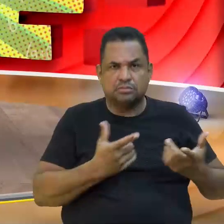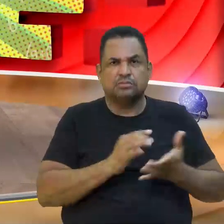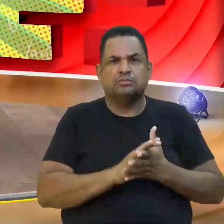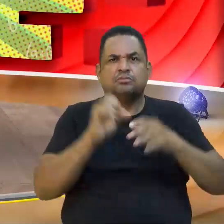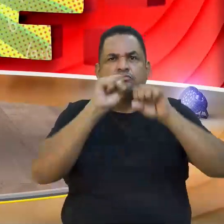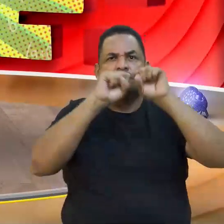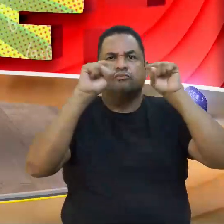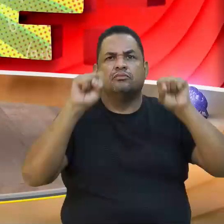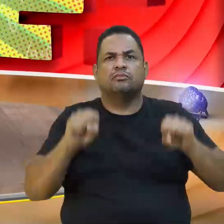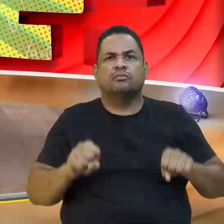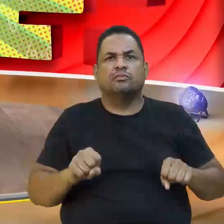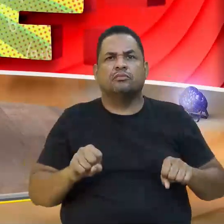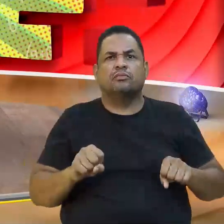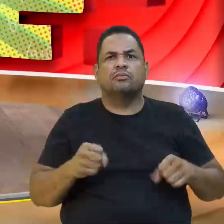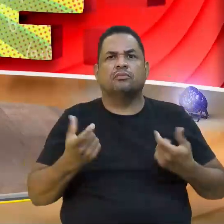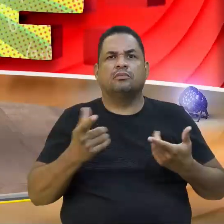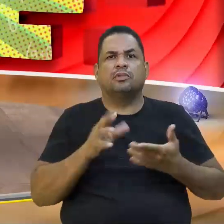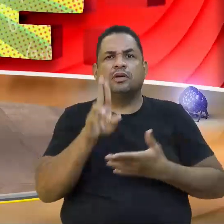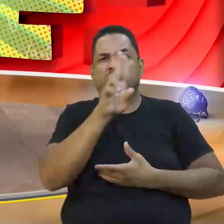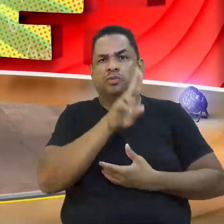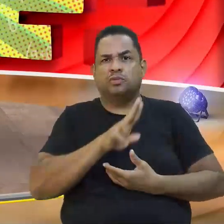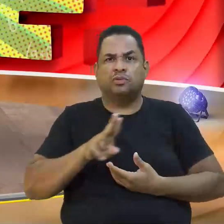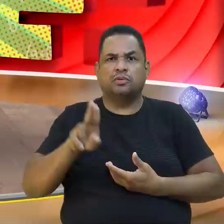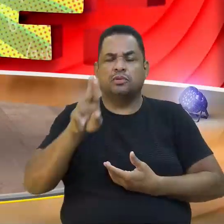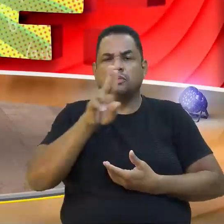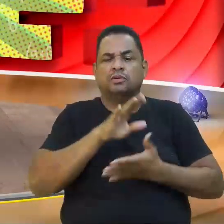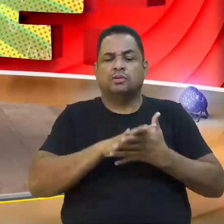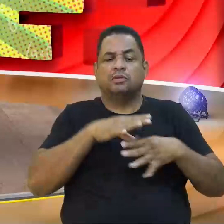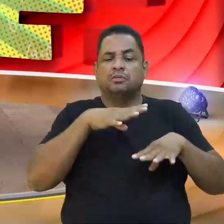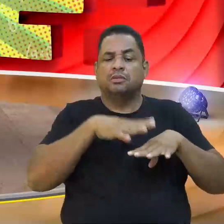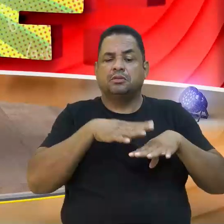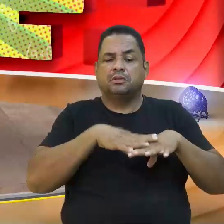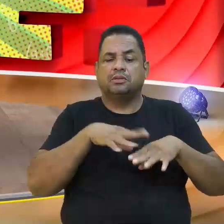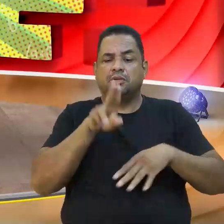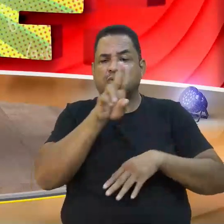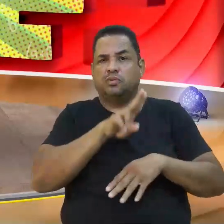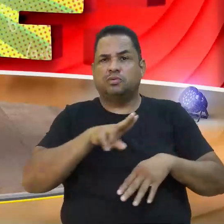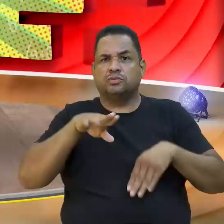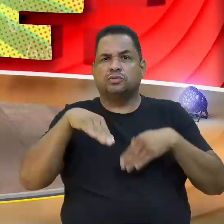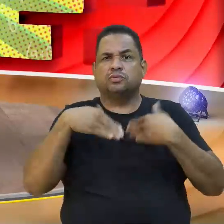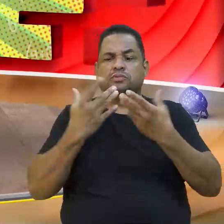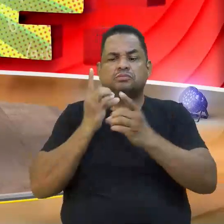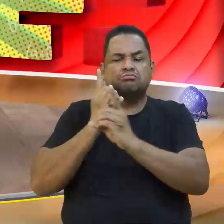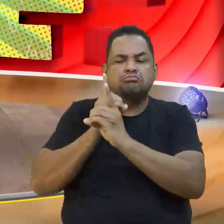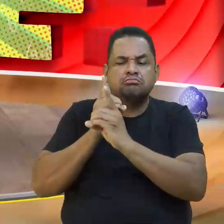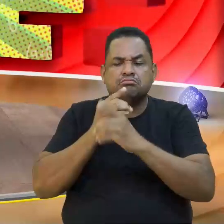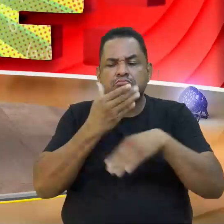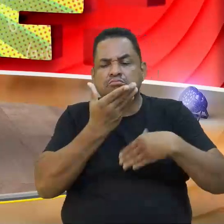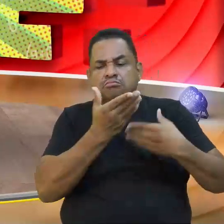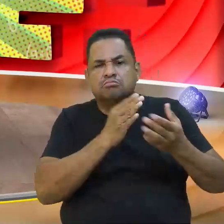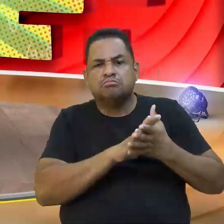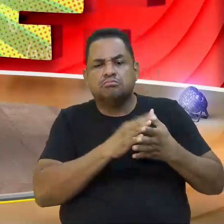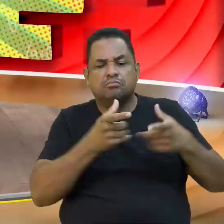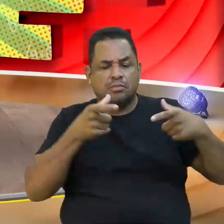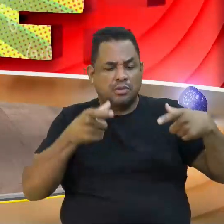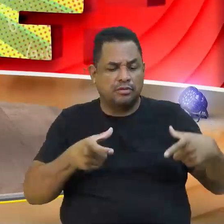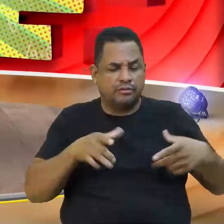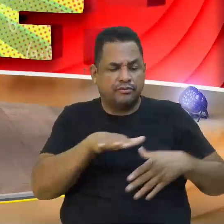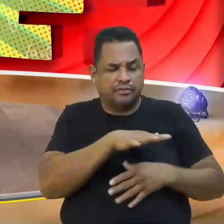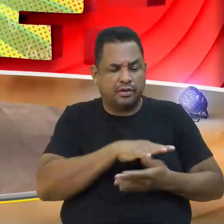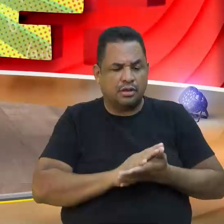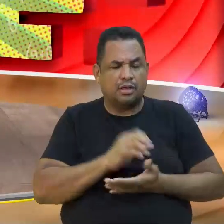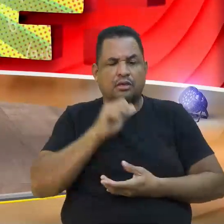normal. É isso, é aplicação, matemática aplicada. E quando você chega em algum lugar que vai se localizar pelo GPS, ou que